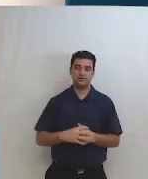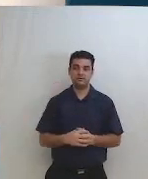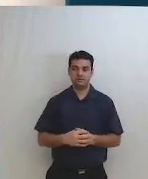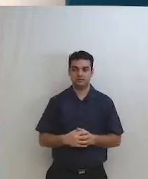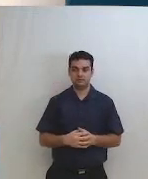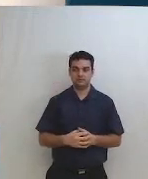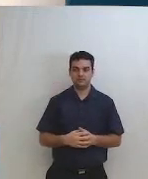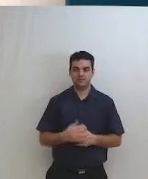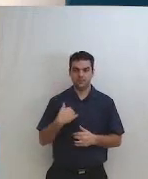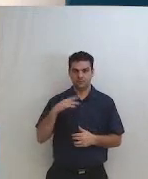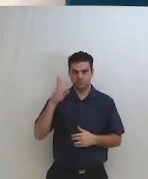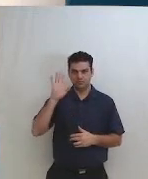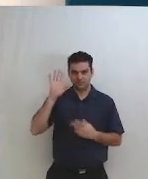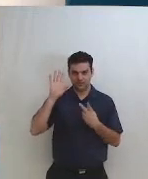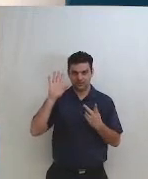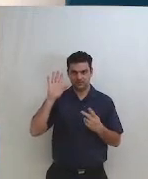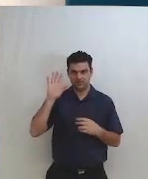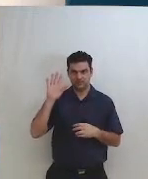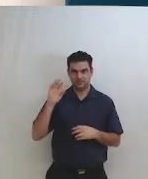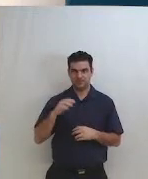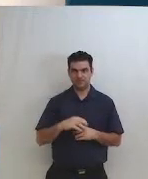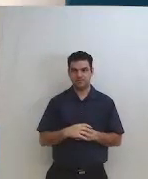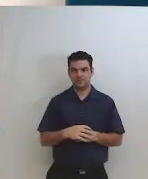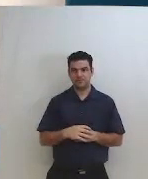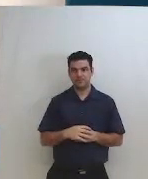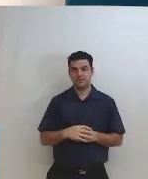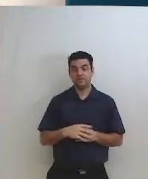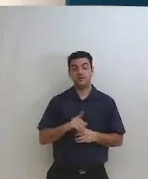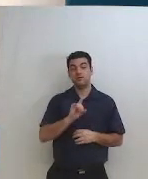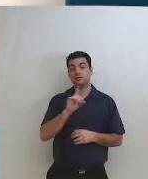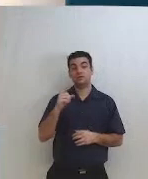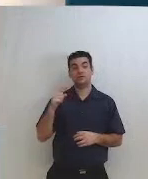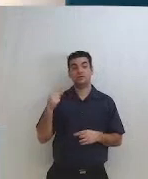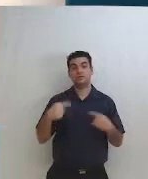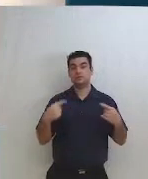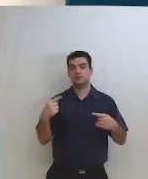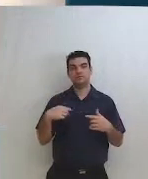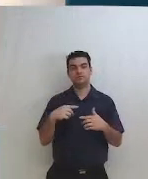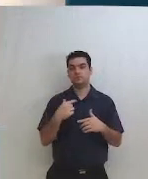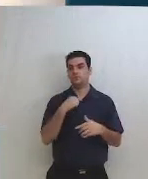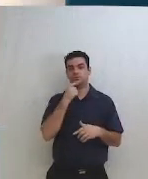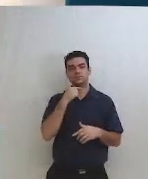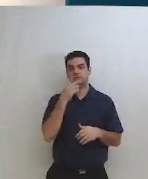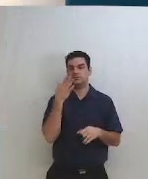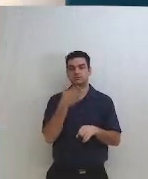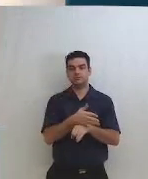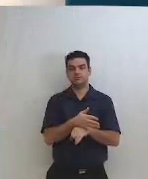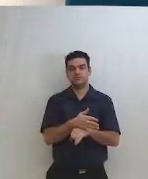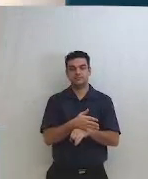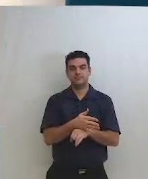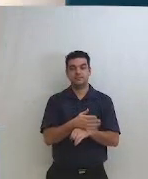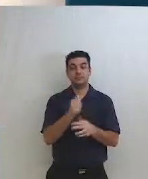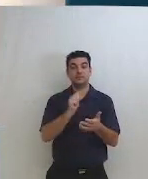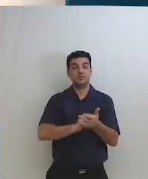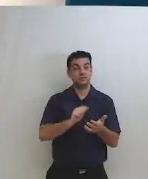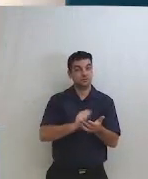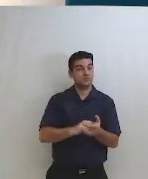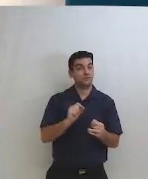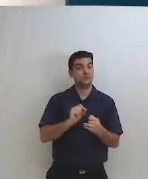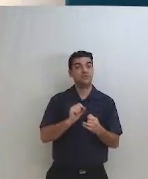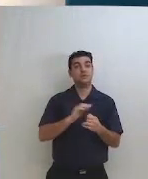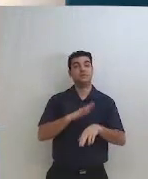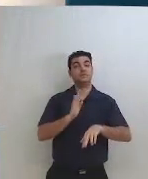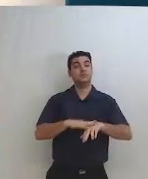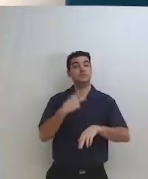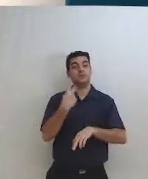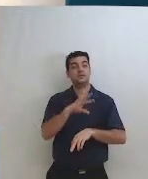verdade, também é um outro requerimento, porque as partes não tiveram amplo acesso, né? As transcrições foram realizadas pelos próprios agentes